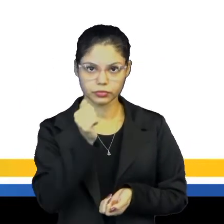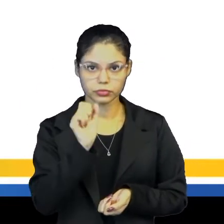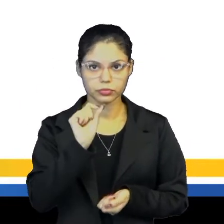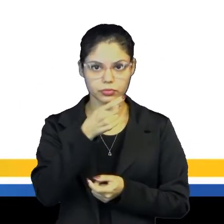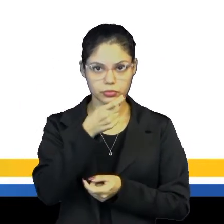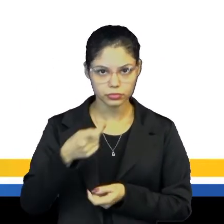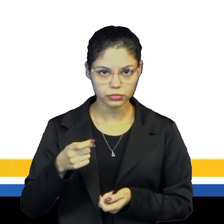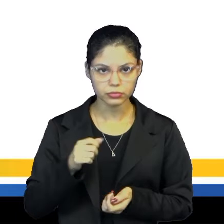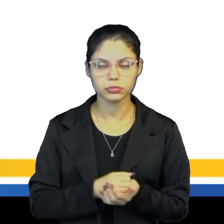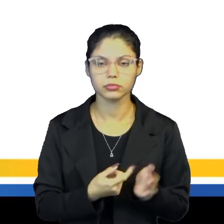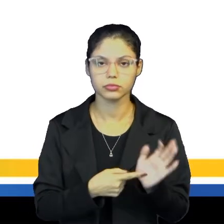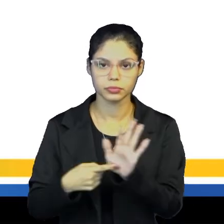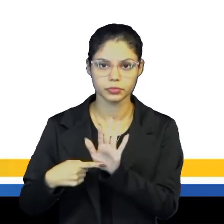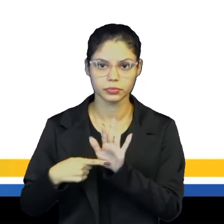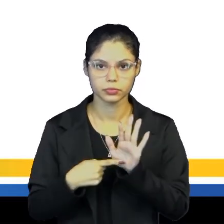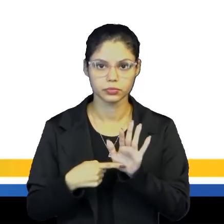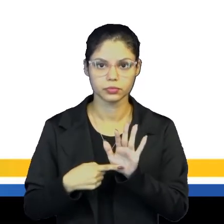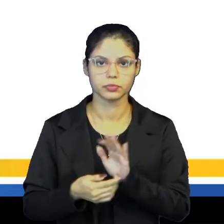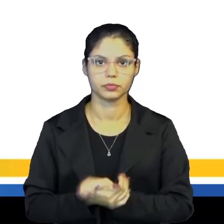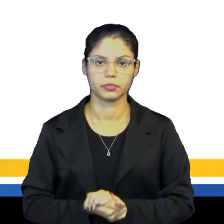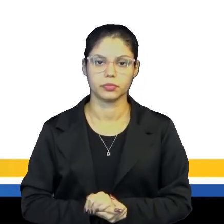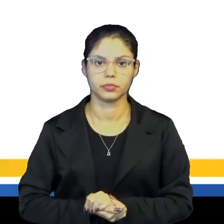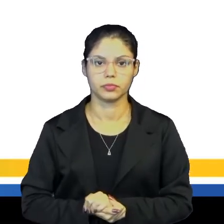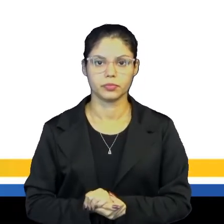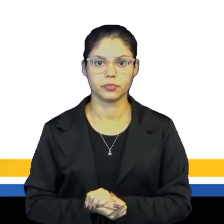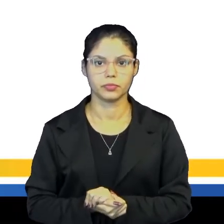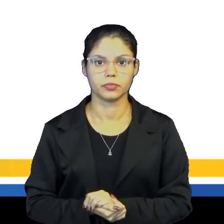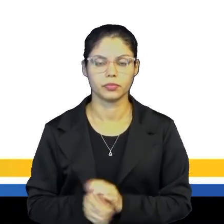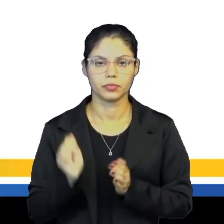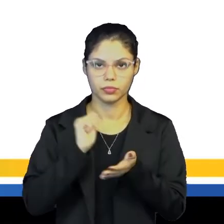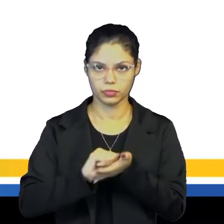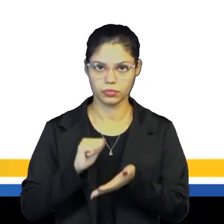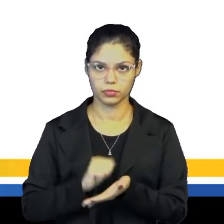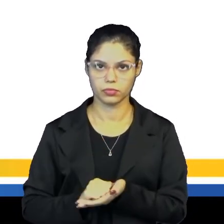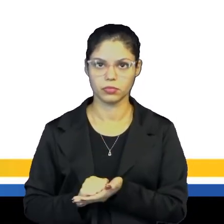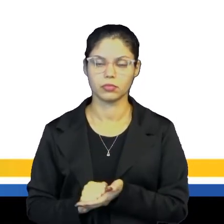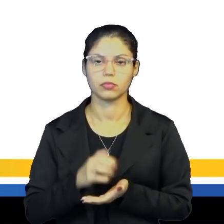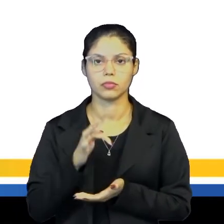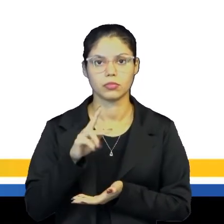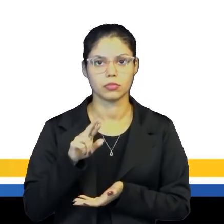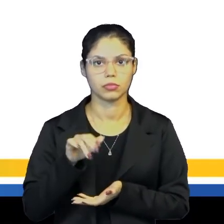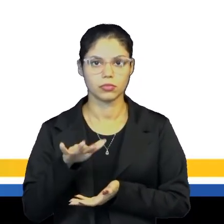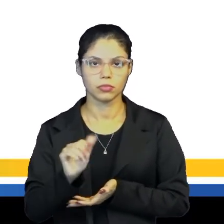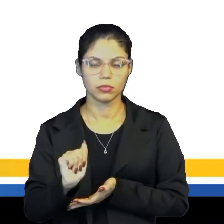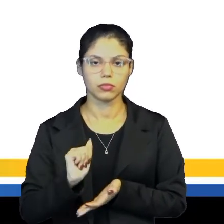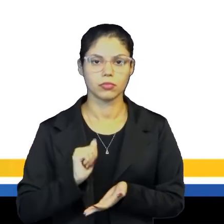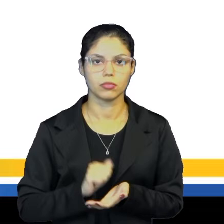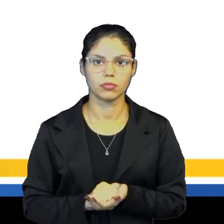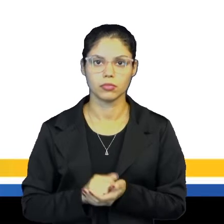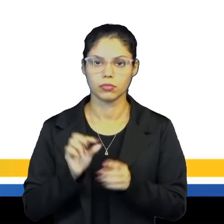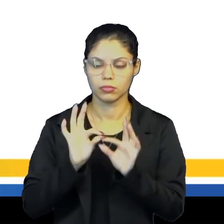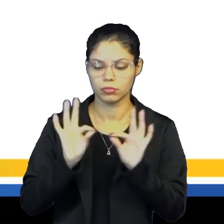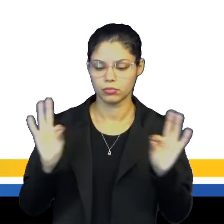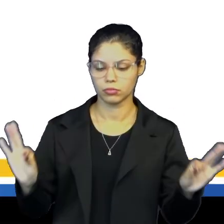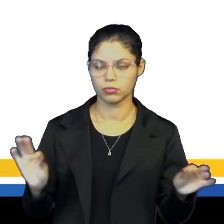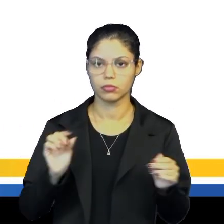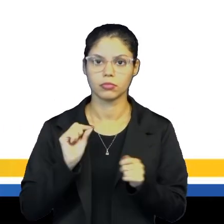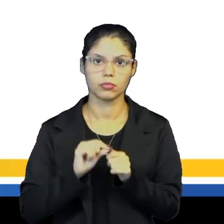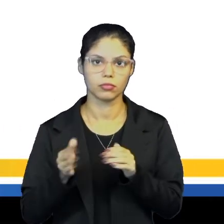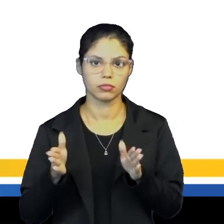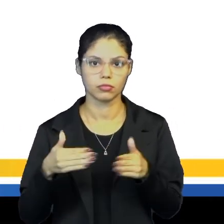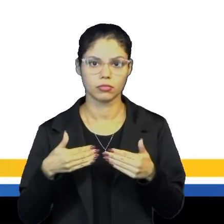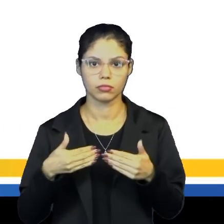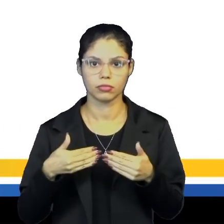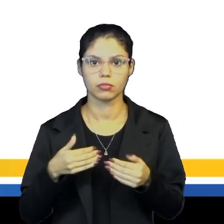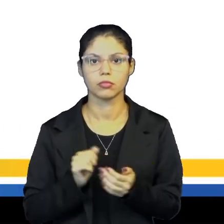né? Ele representou o X ali. A linha descreve uma forma, ou seja, uma linha que se